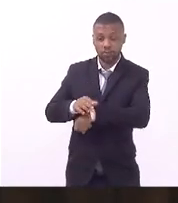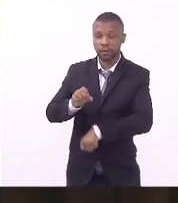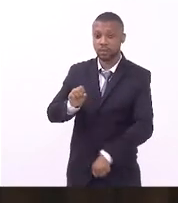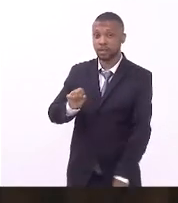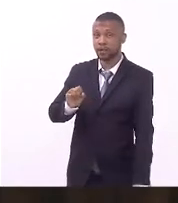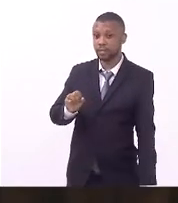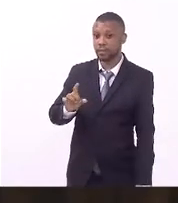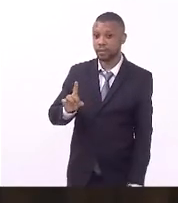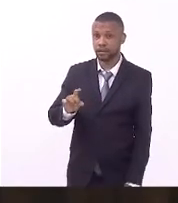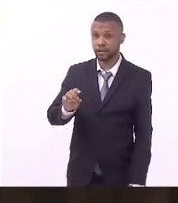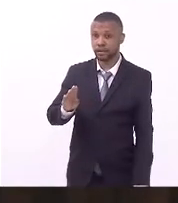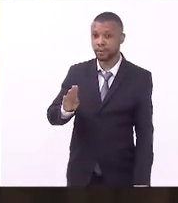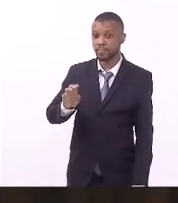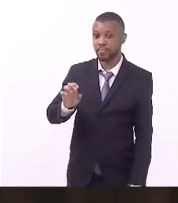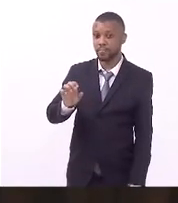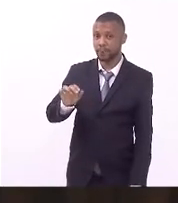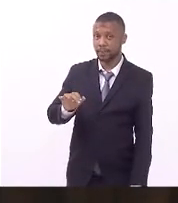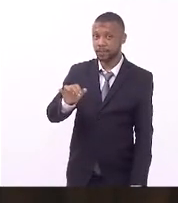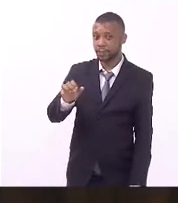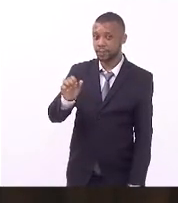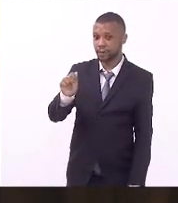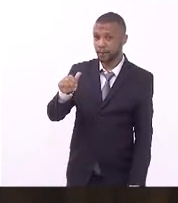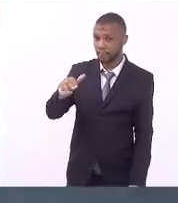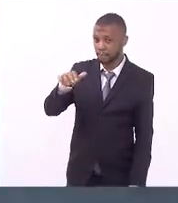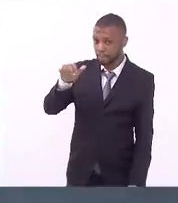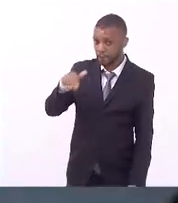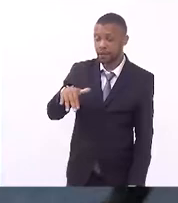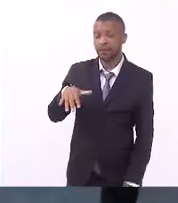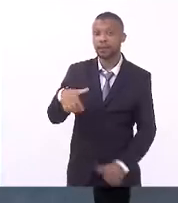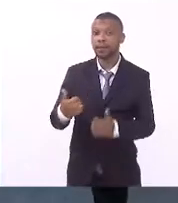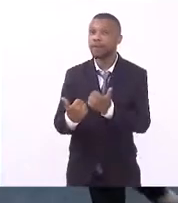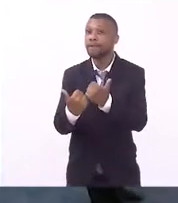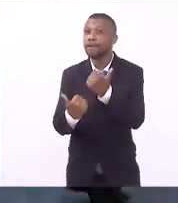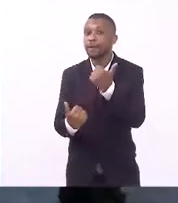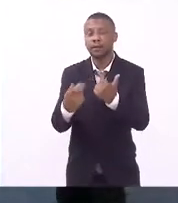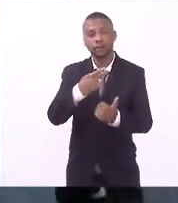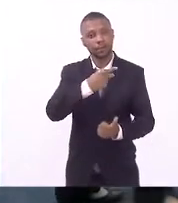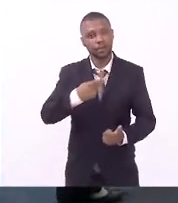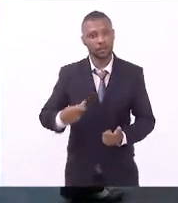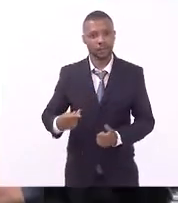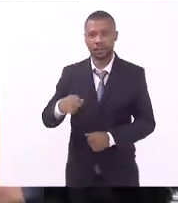Benjamin, vice-presidente da ABI.